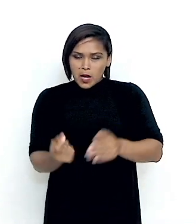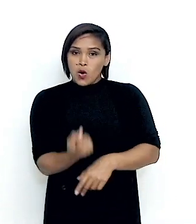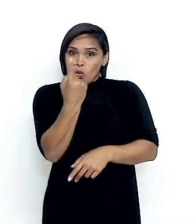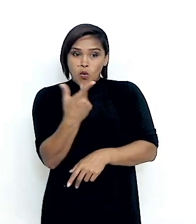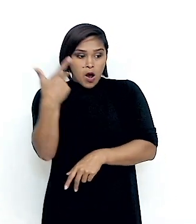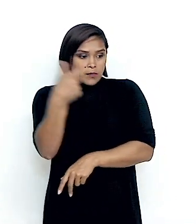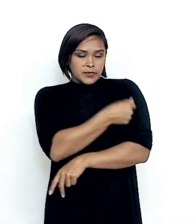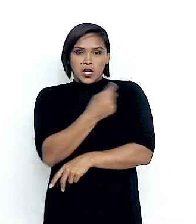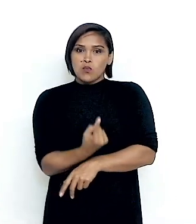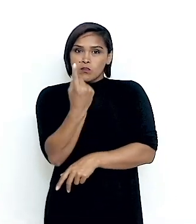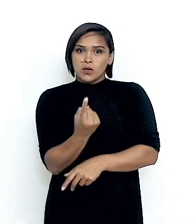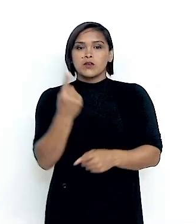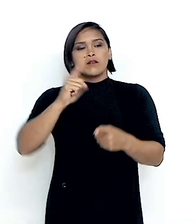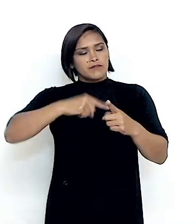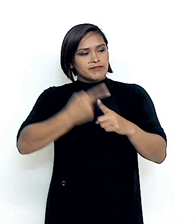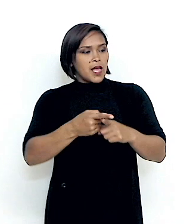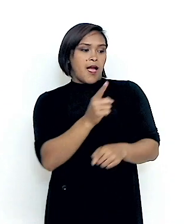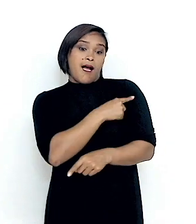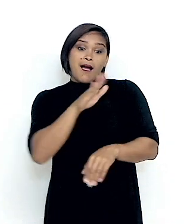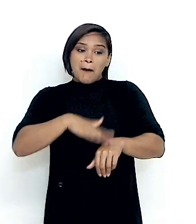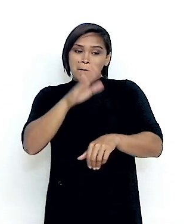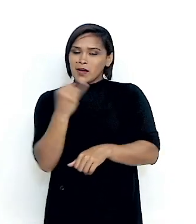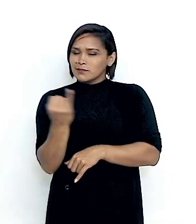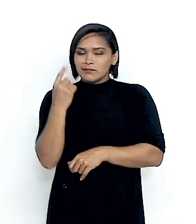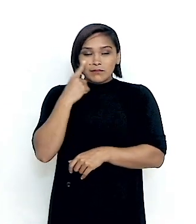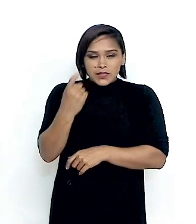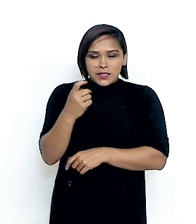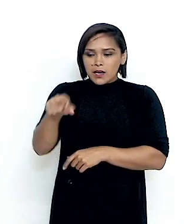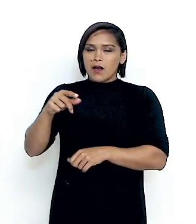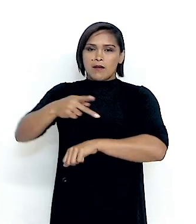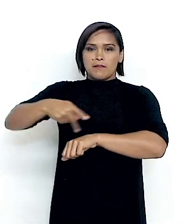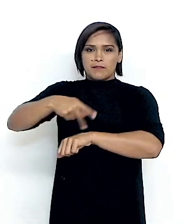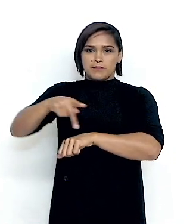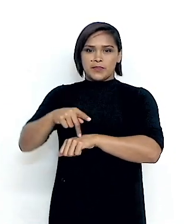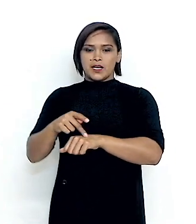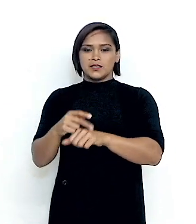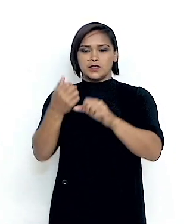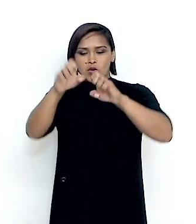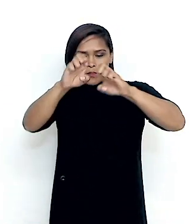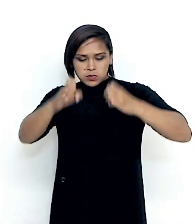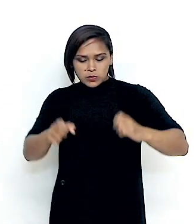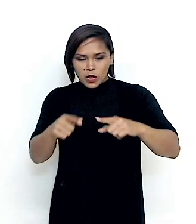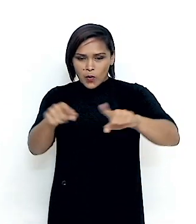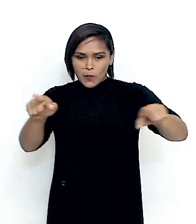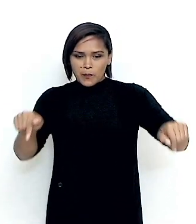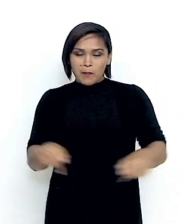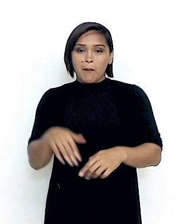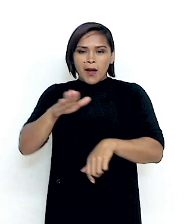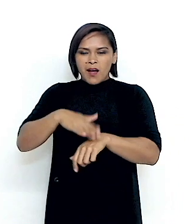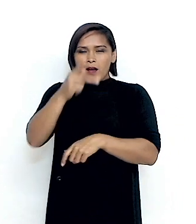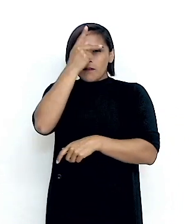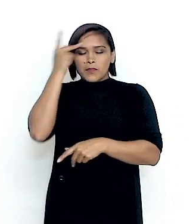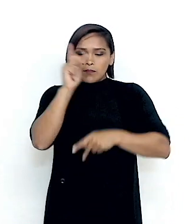única, é uma vacina mais interessante para países com grandes extensões territoriais ou que